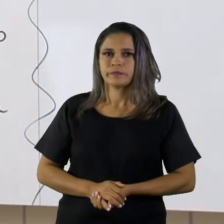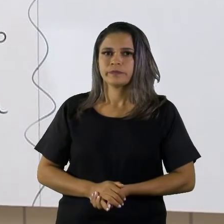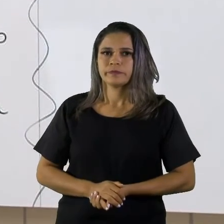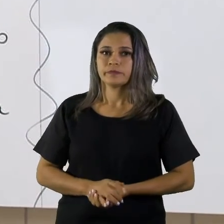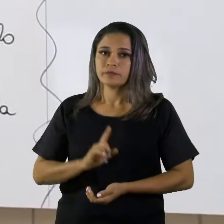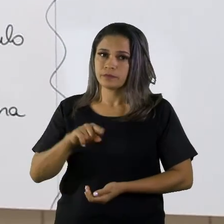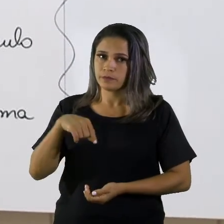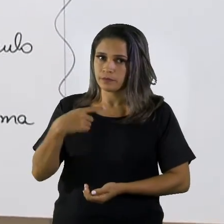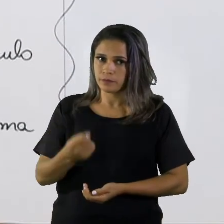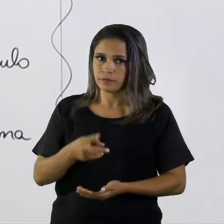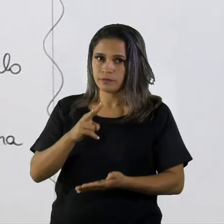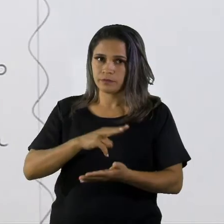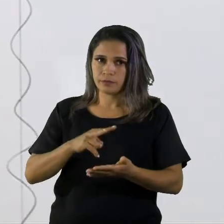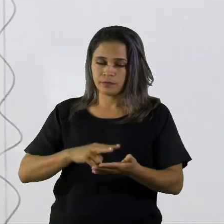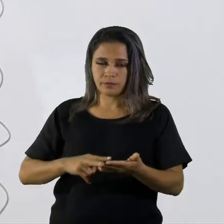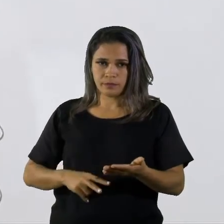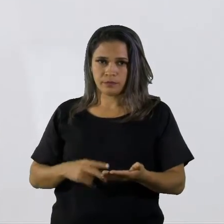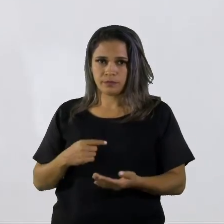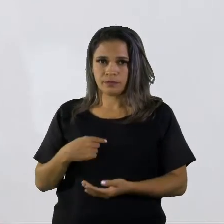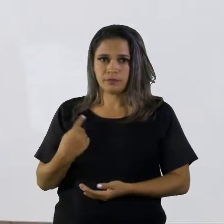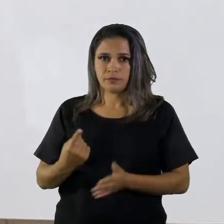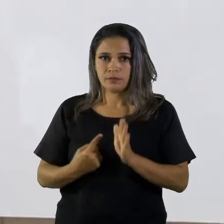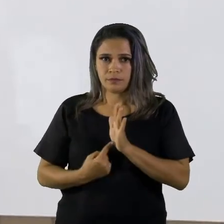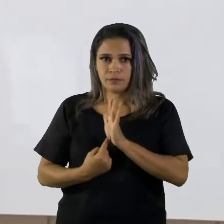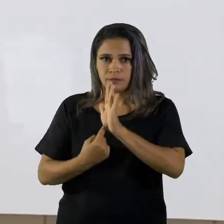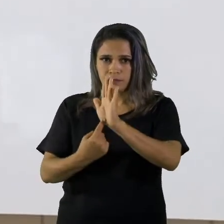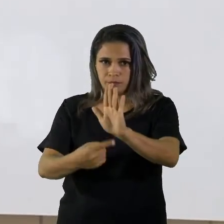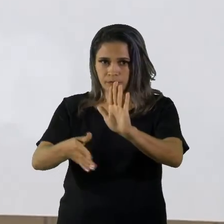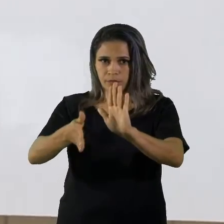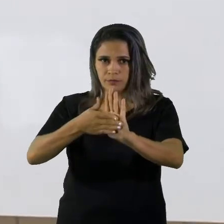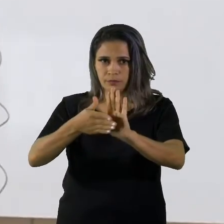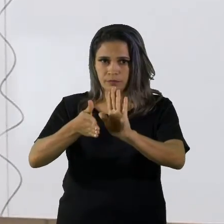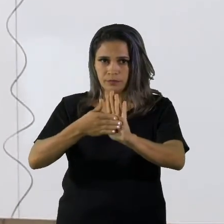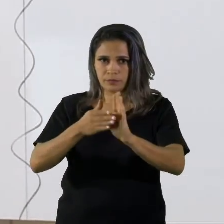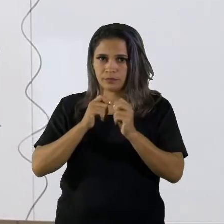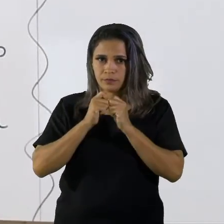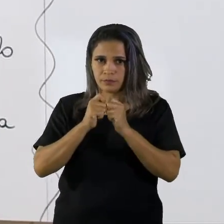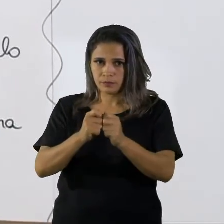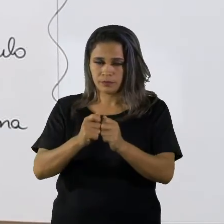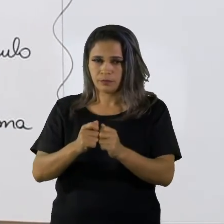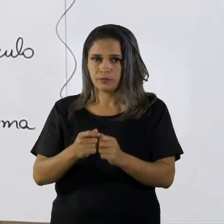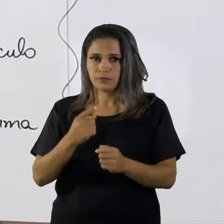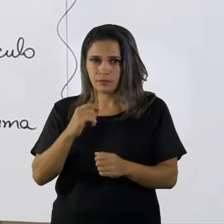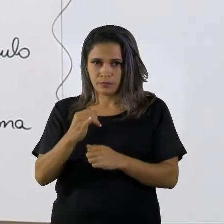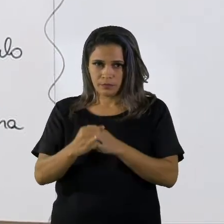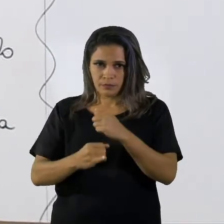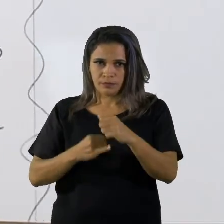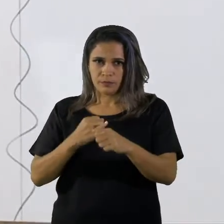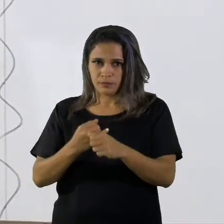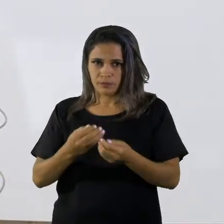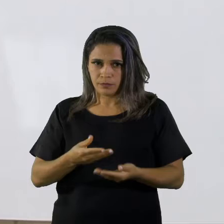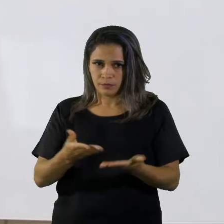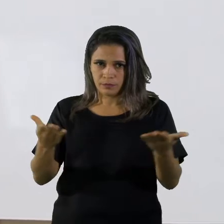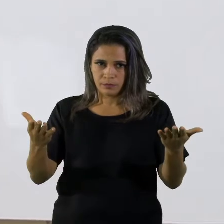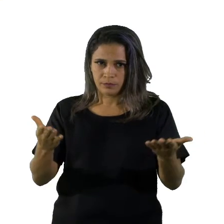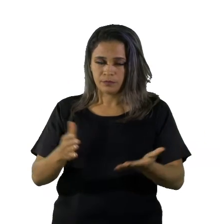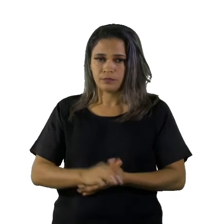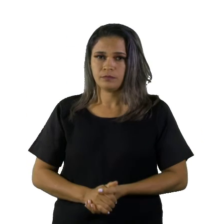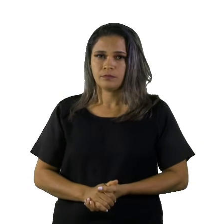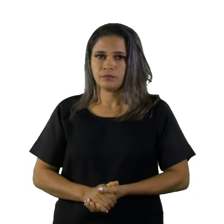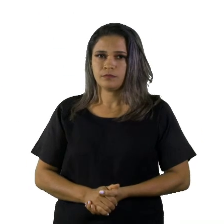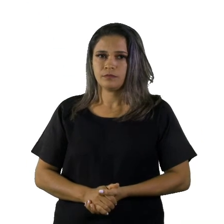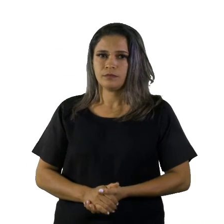dessa leitura da entrevista, eu vou apresentar uma proposta de entrevista online para vocês fazerem, ok? Em